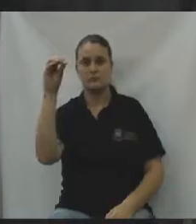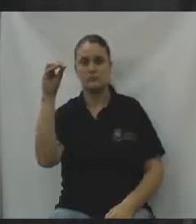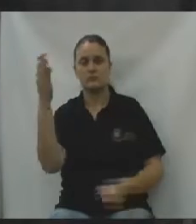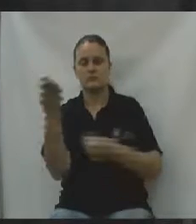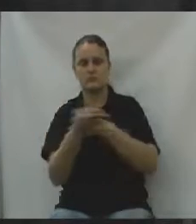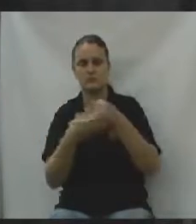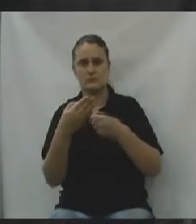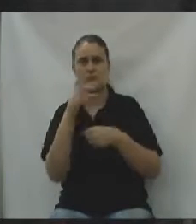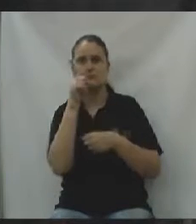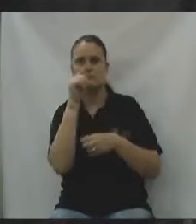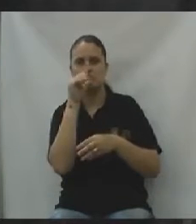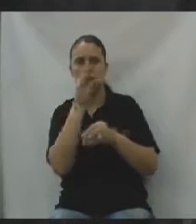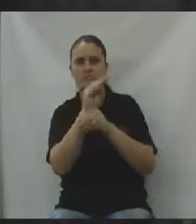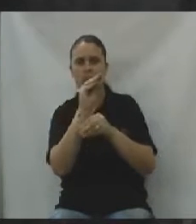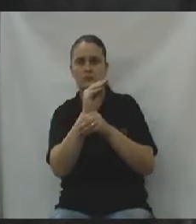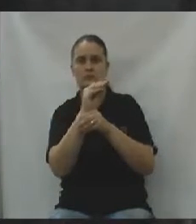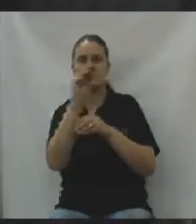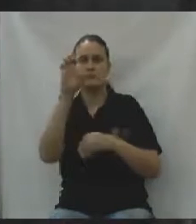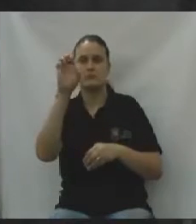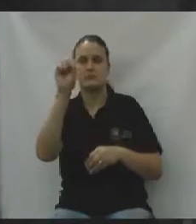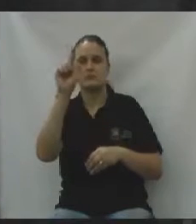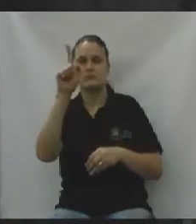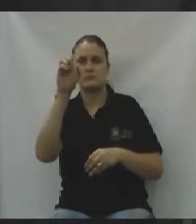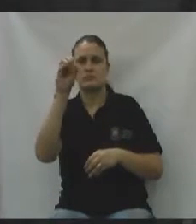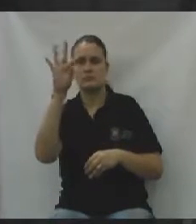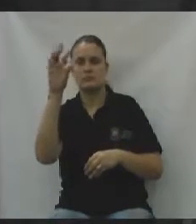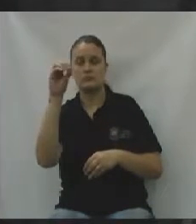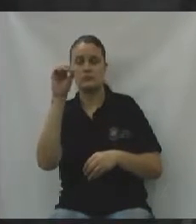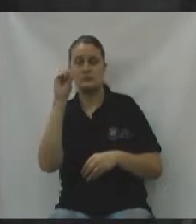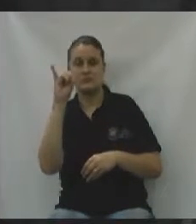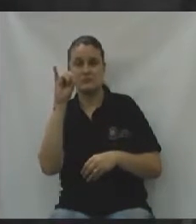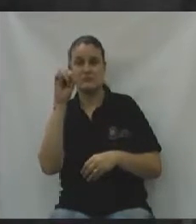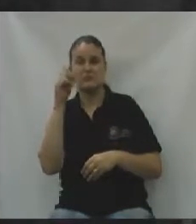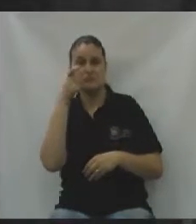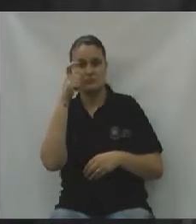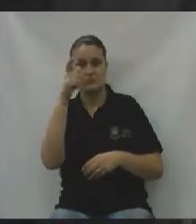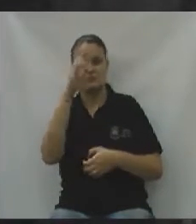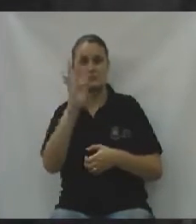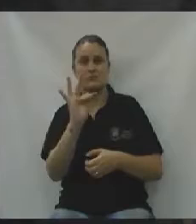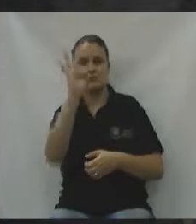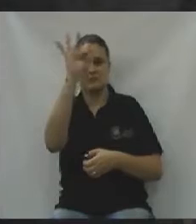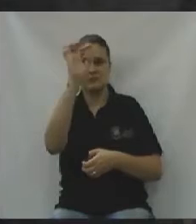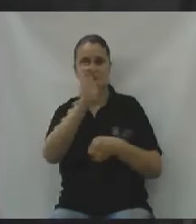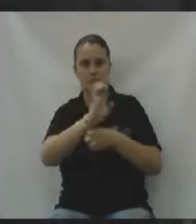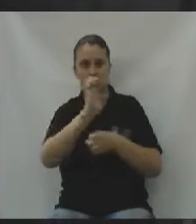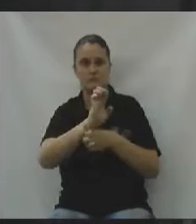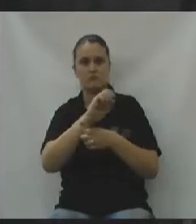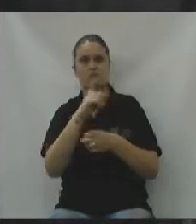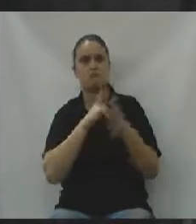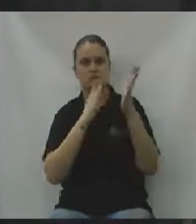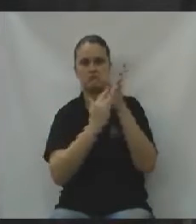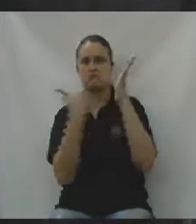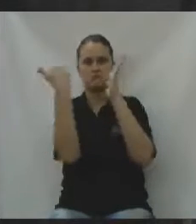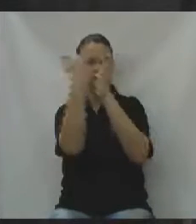esgoto, quando há interesse do federal, estadual, ele se